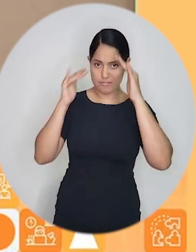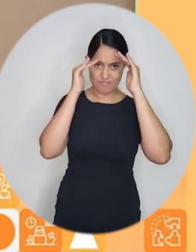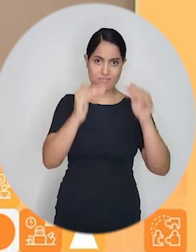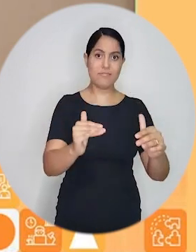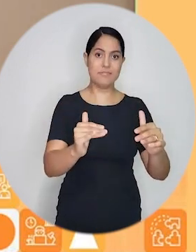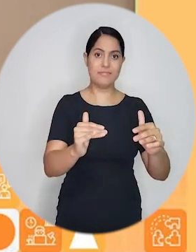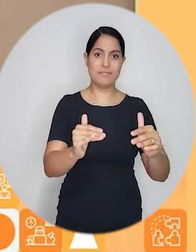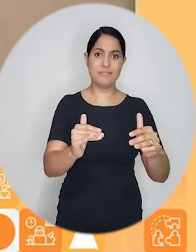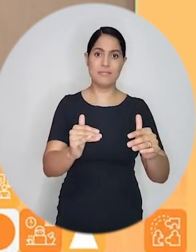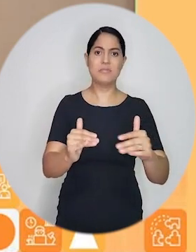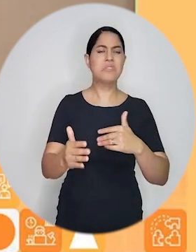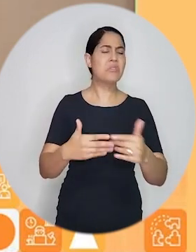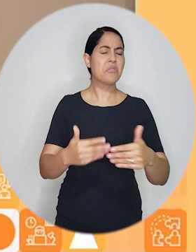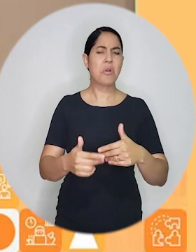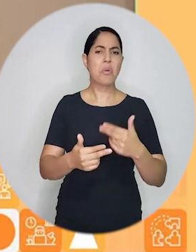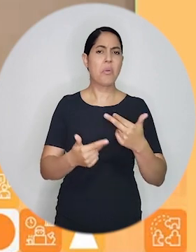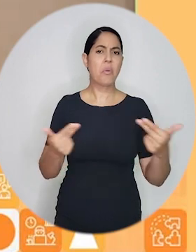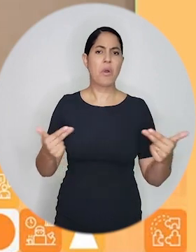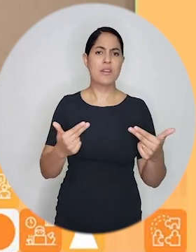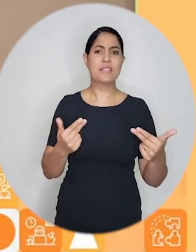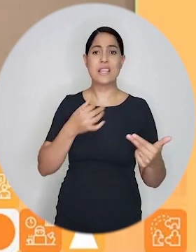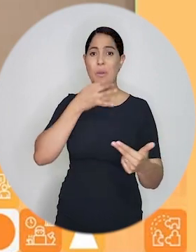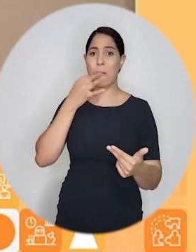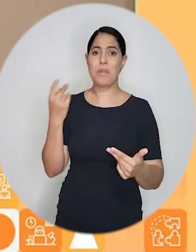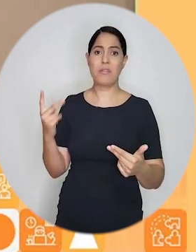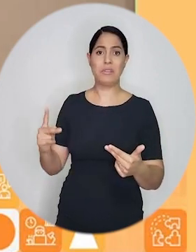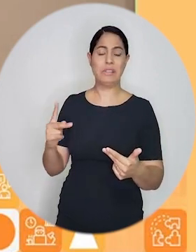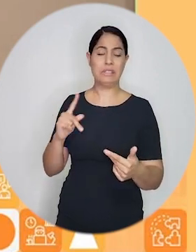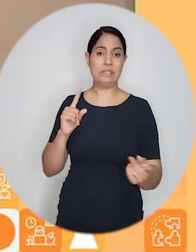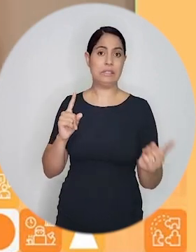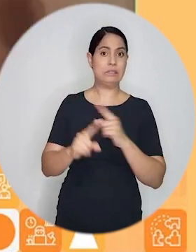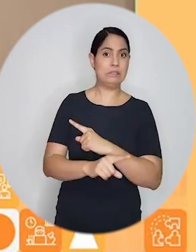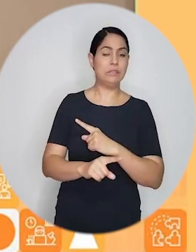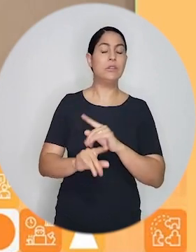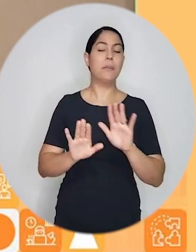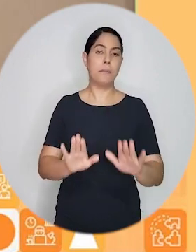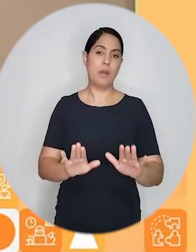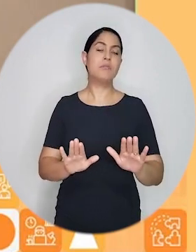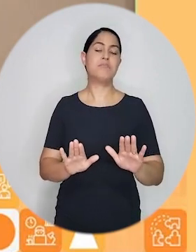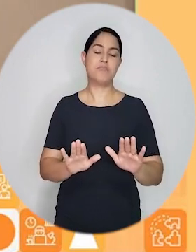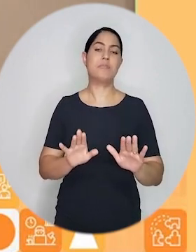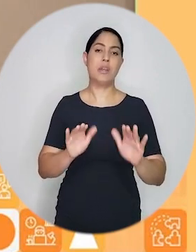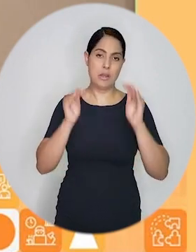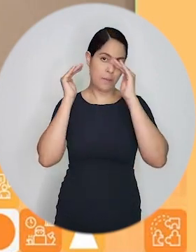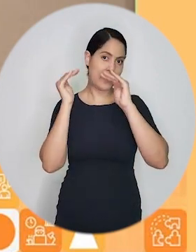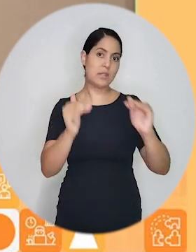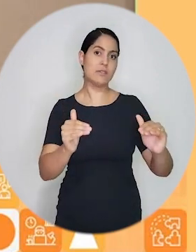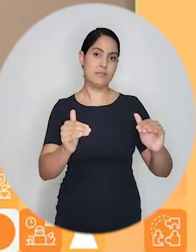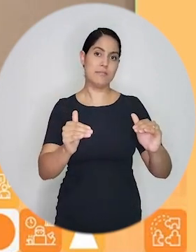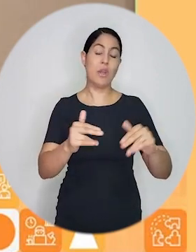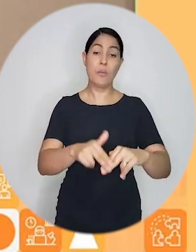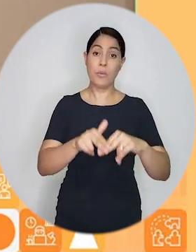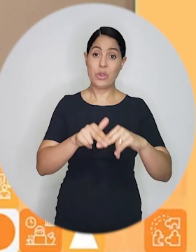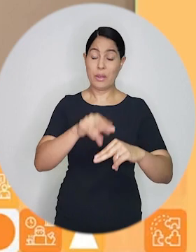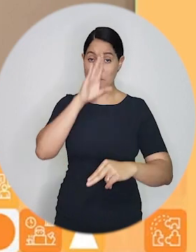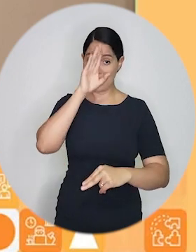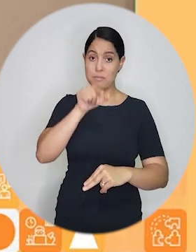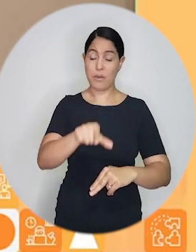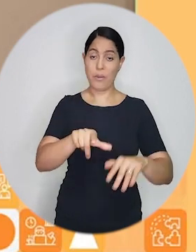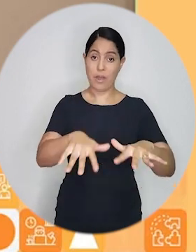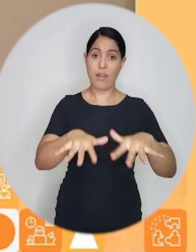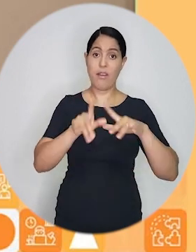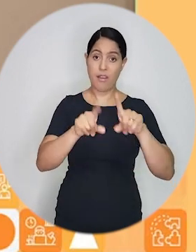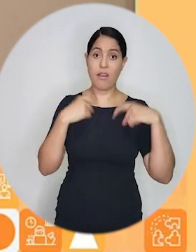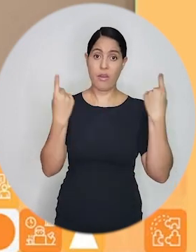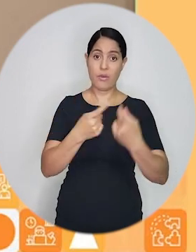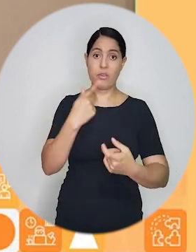de Assembleia, mesmo que, embora em alguma oportunidade, fosse contrário até os interesses pessoais dele. Mas o que importa,